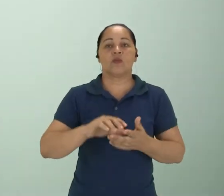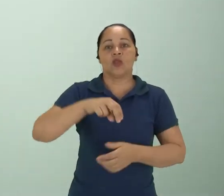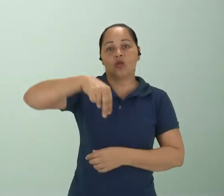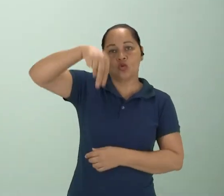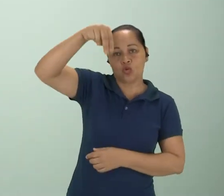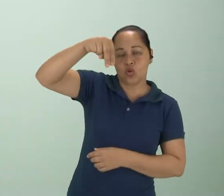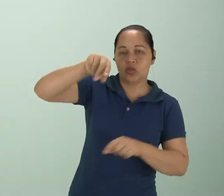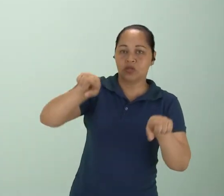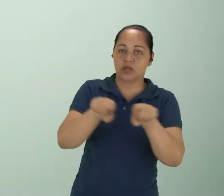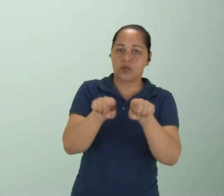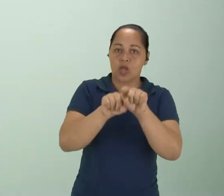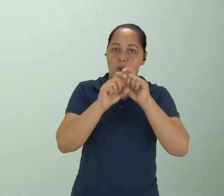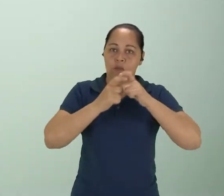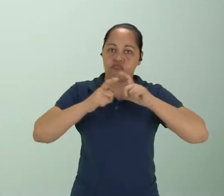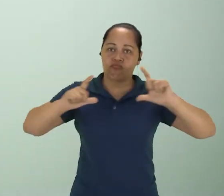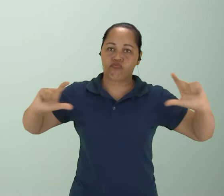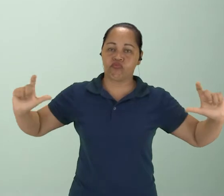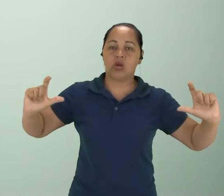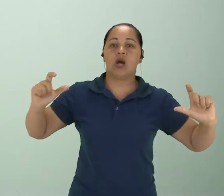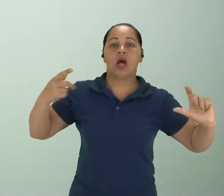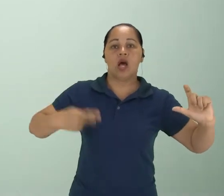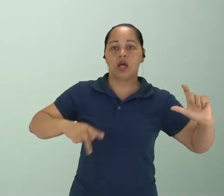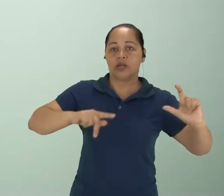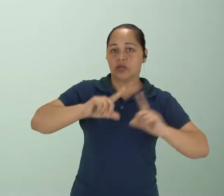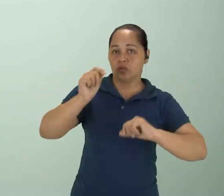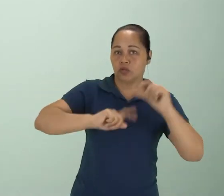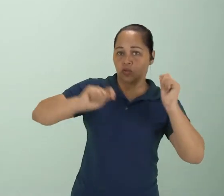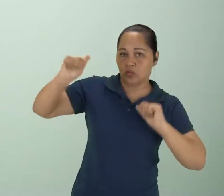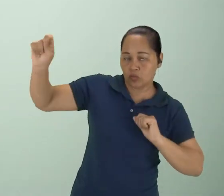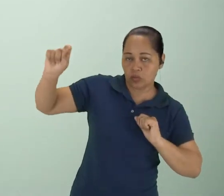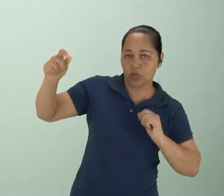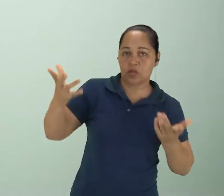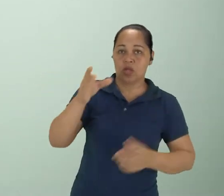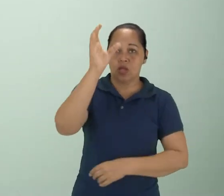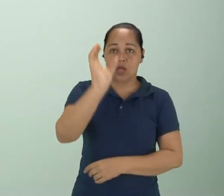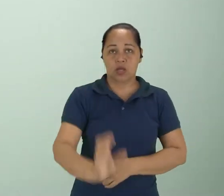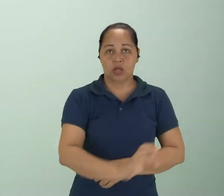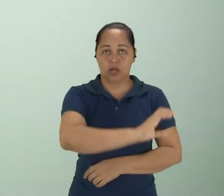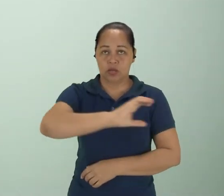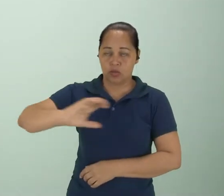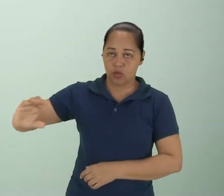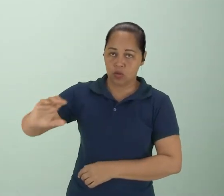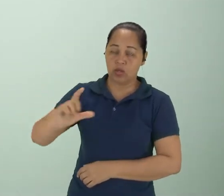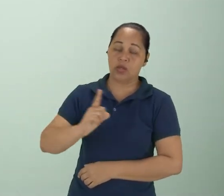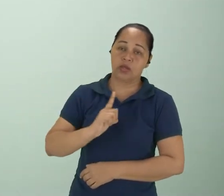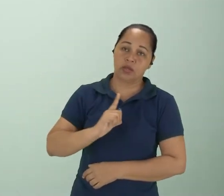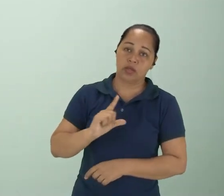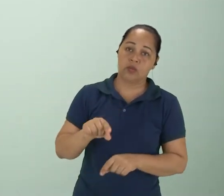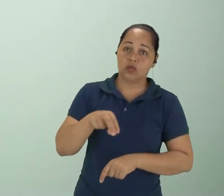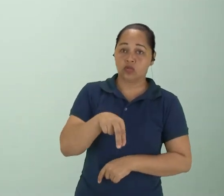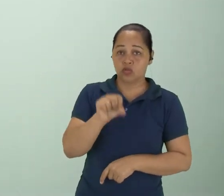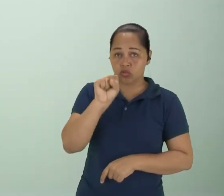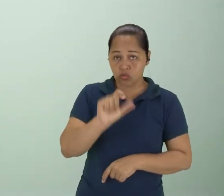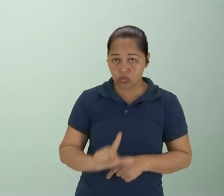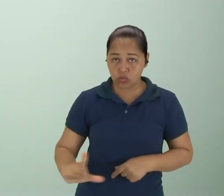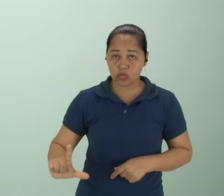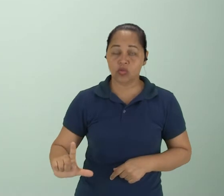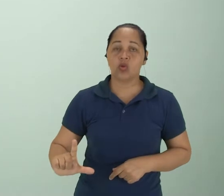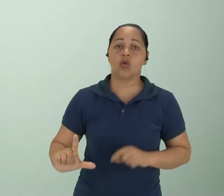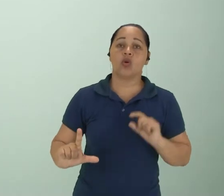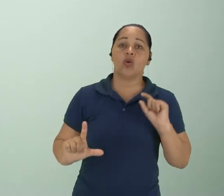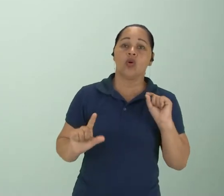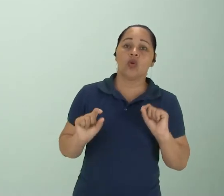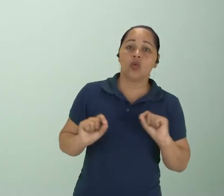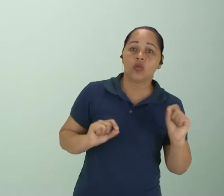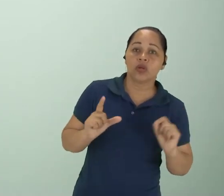movimentos religiosos também em região do Acre, tá? Perante a Igreja Católica. Nós temos aí no sul, a questão